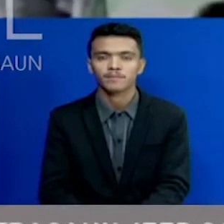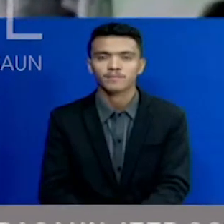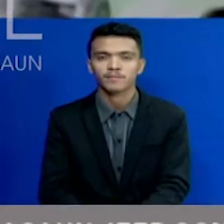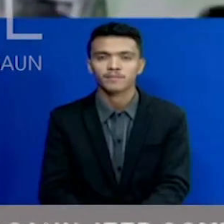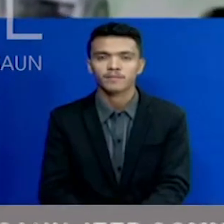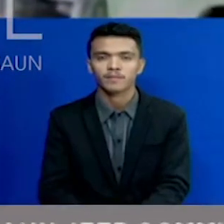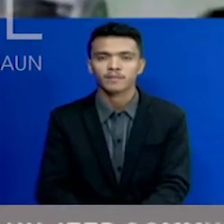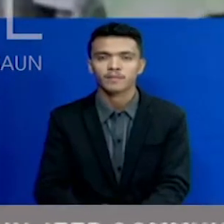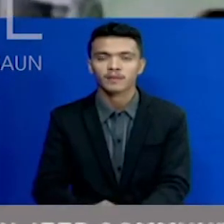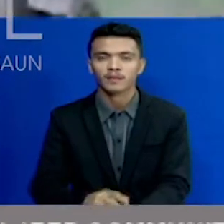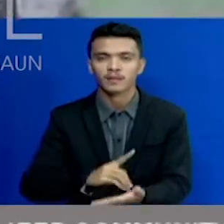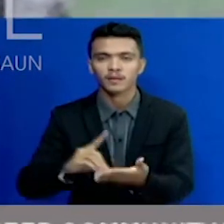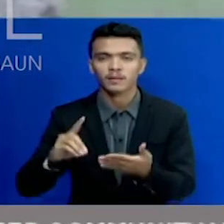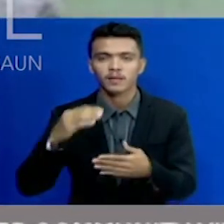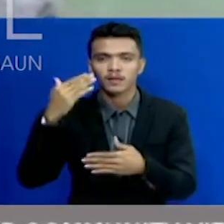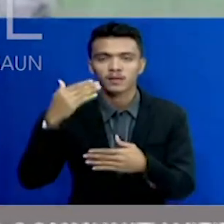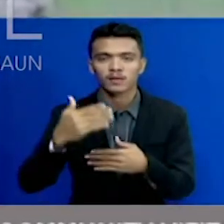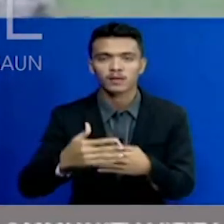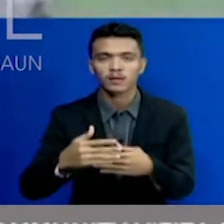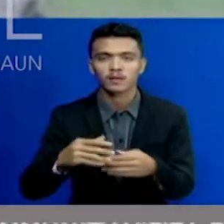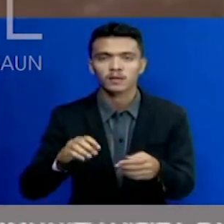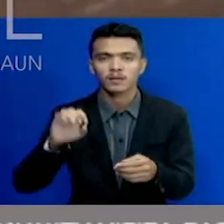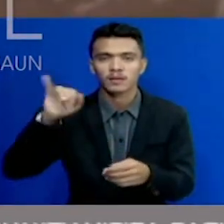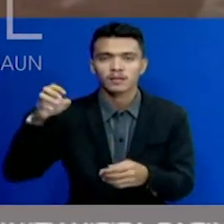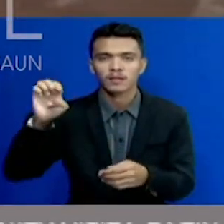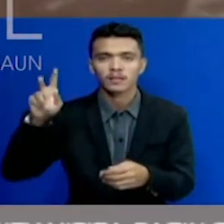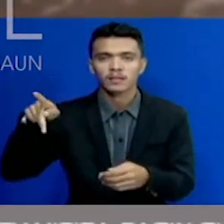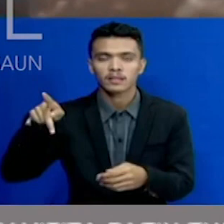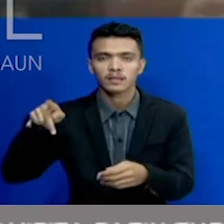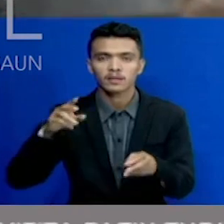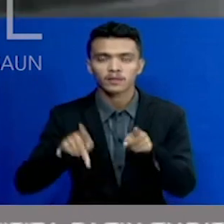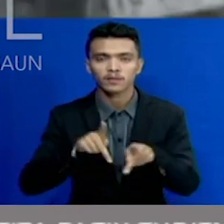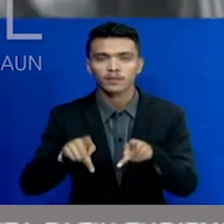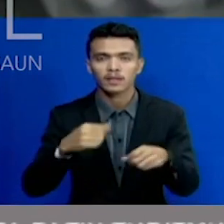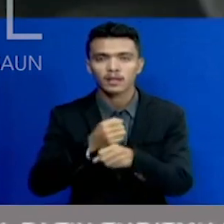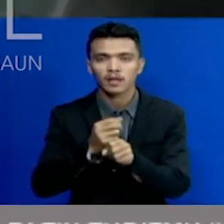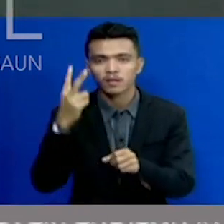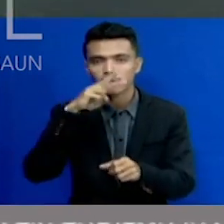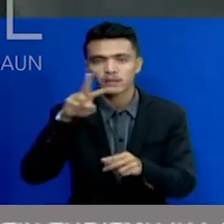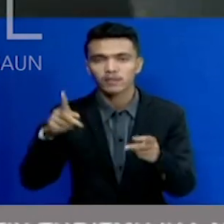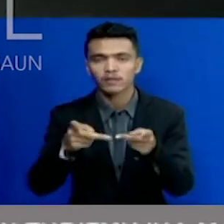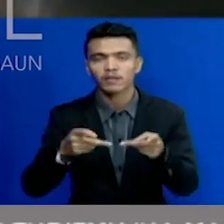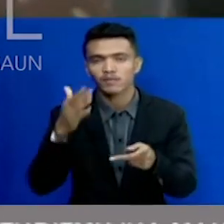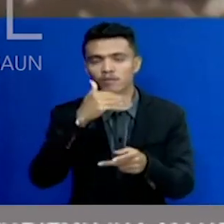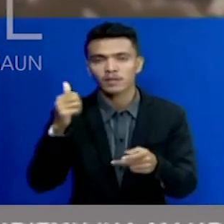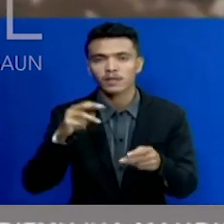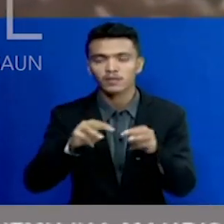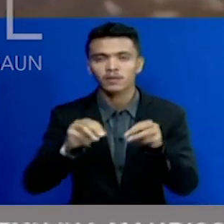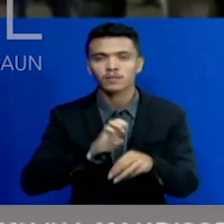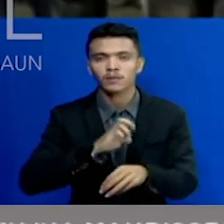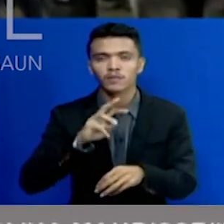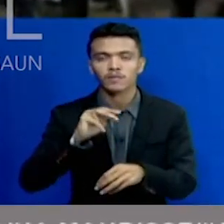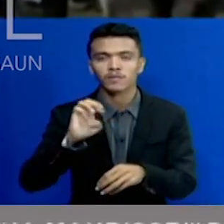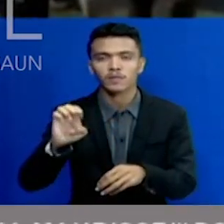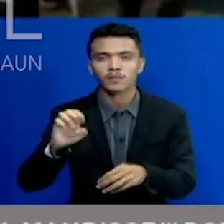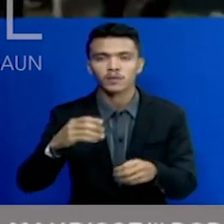Fim de semana foi na Laixne, equipa Tração Zip Community, ela visita Bafata em Turismo Cira e Maubici, onde promove Fata